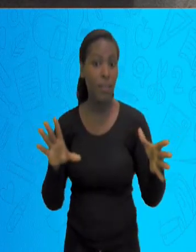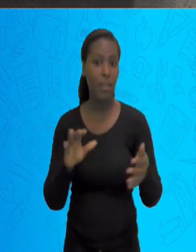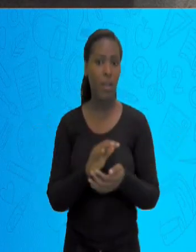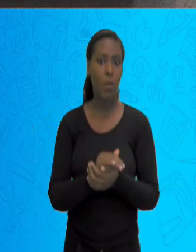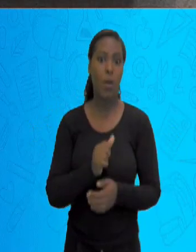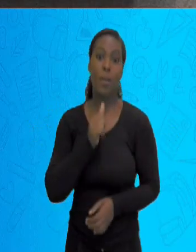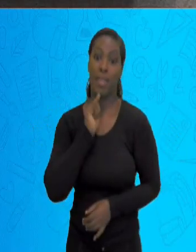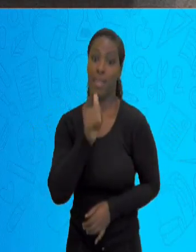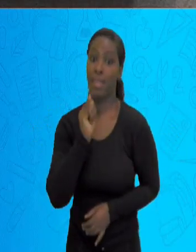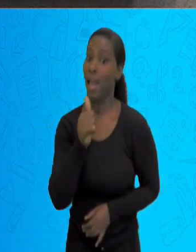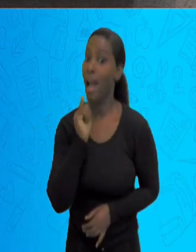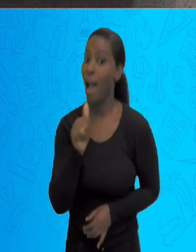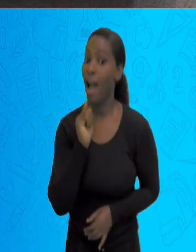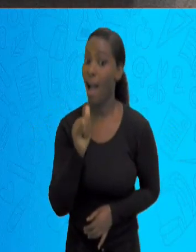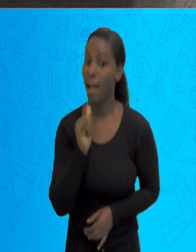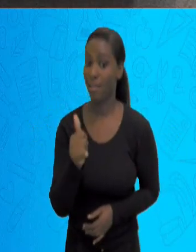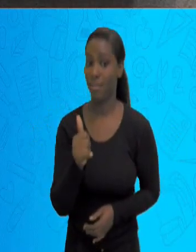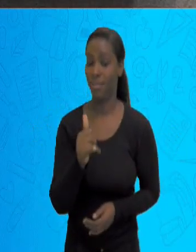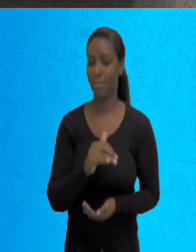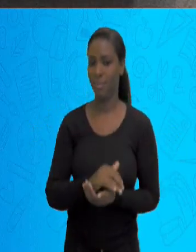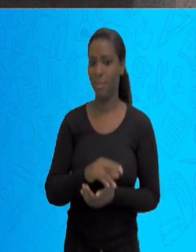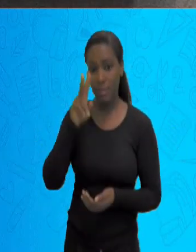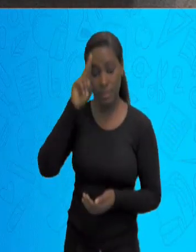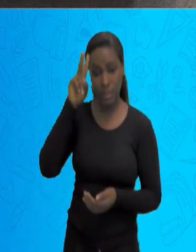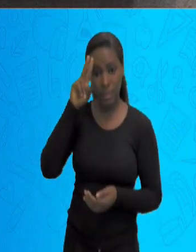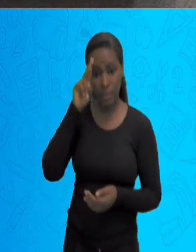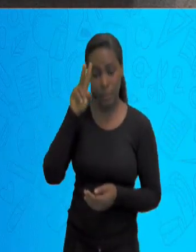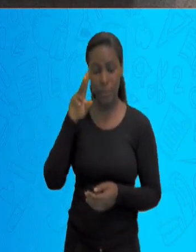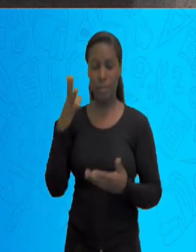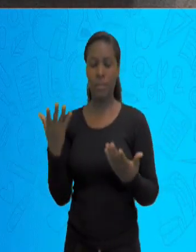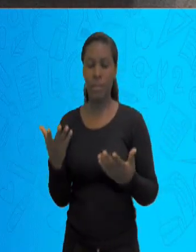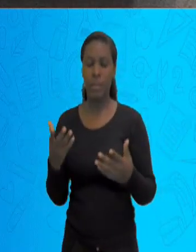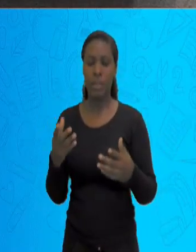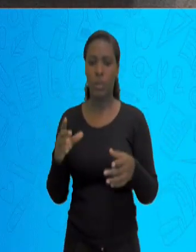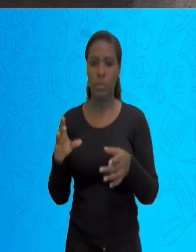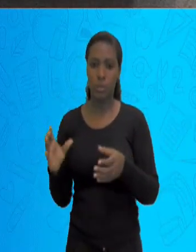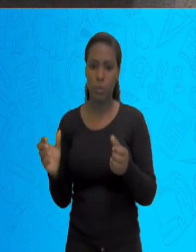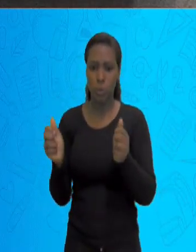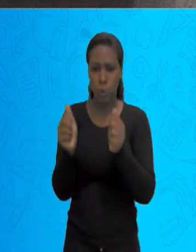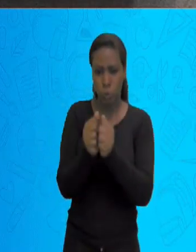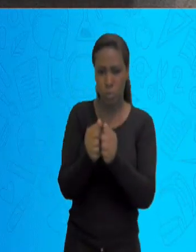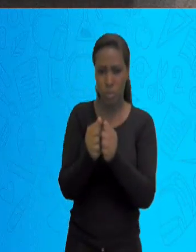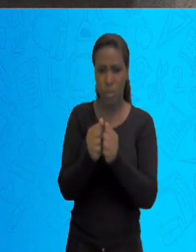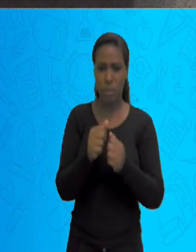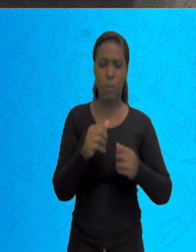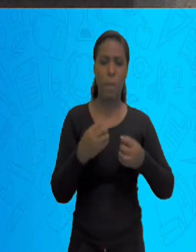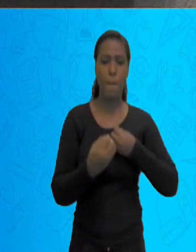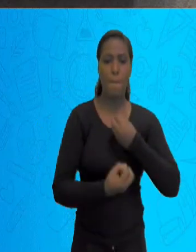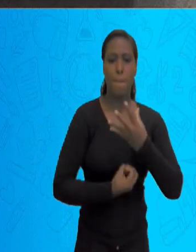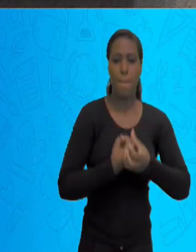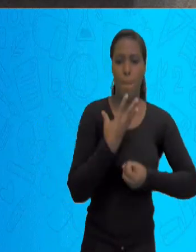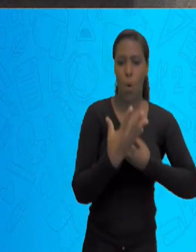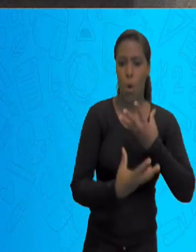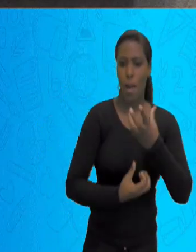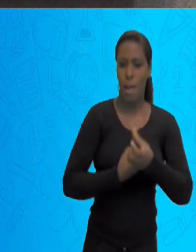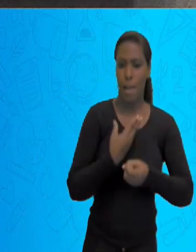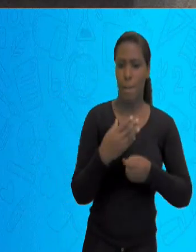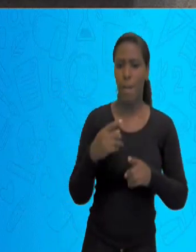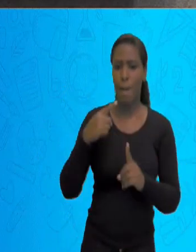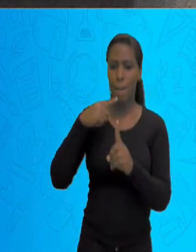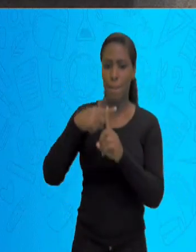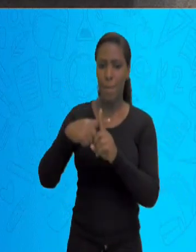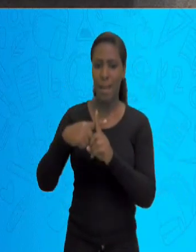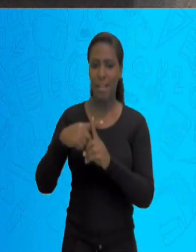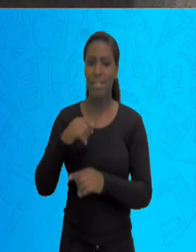estamos fazendo a junção de um poema narrativo. É importante a gente entender que quando se